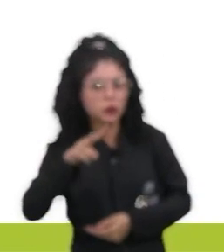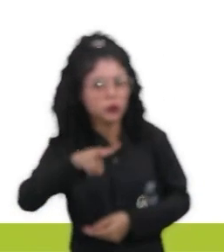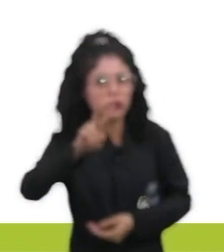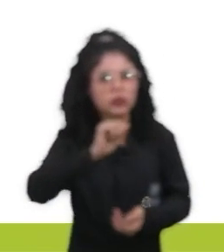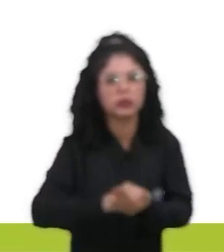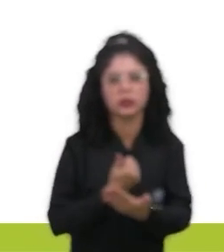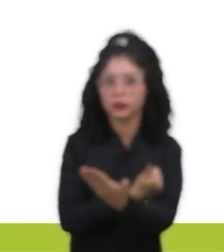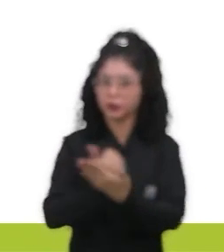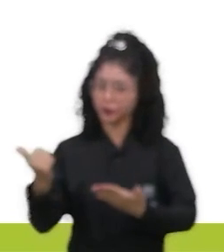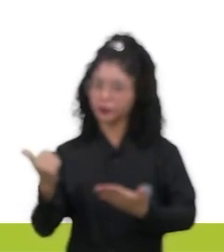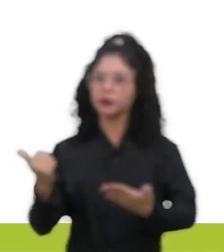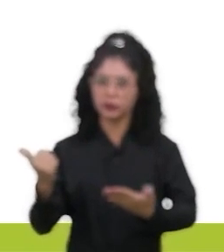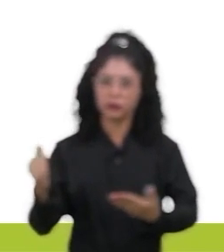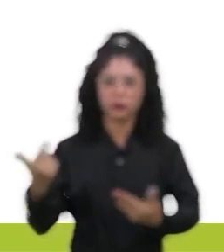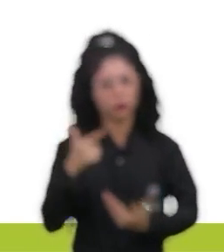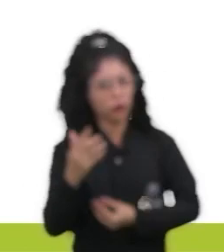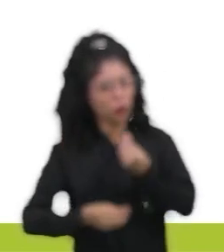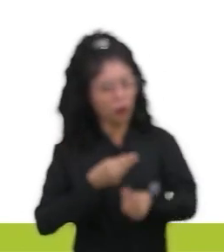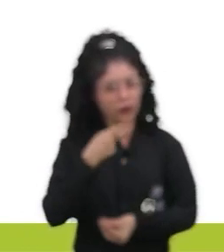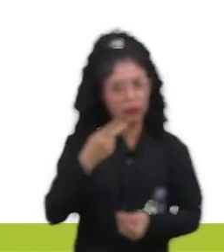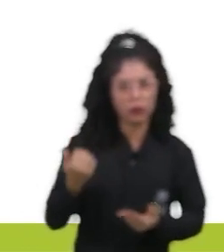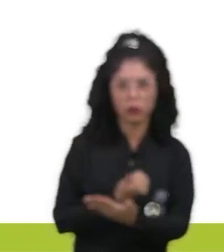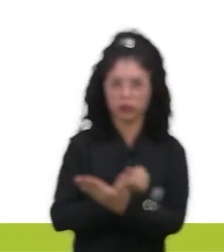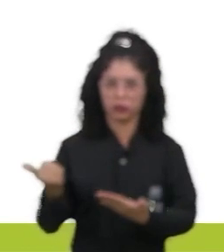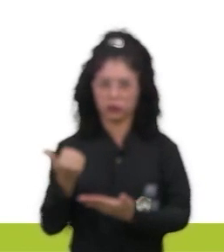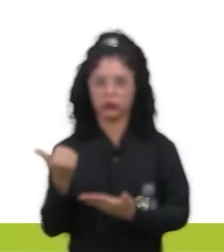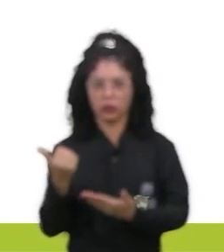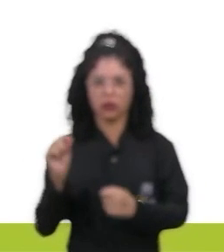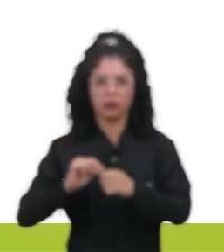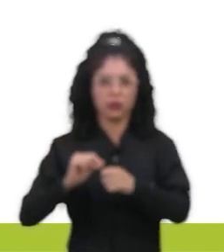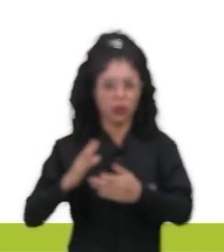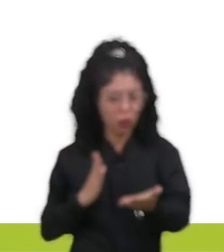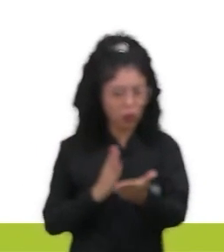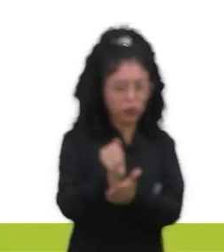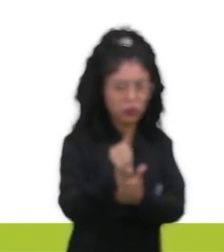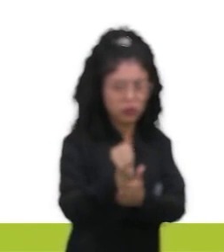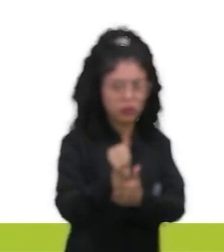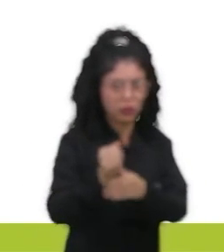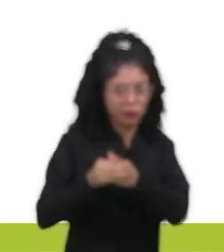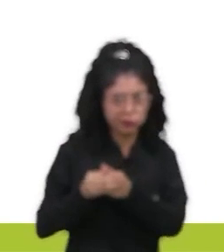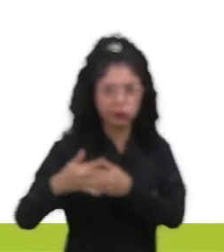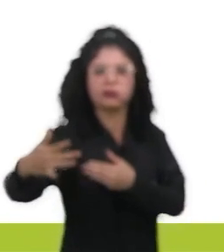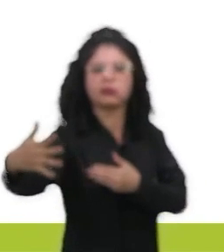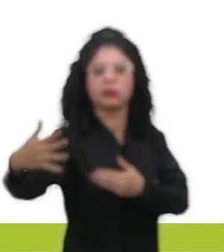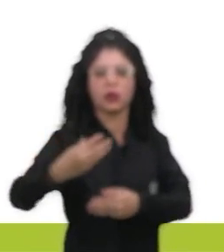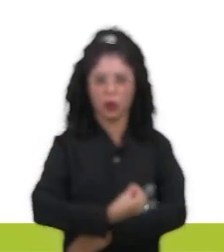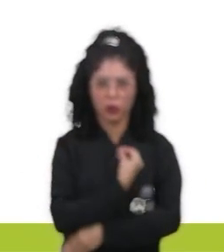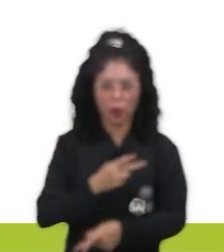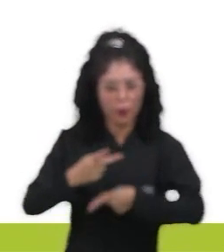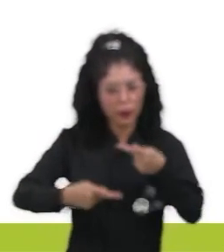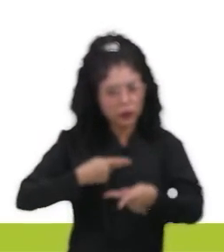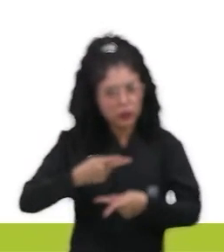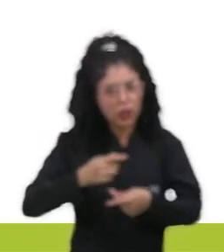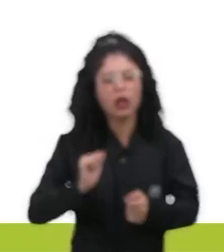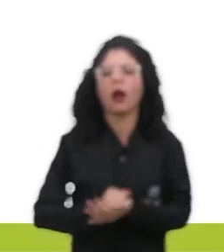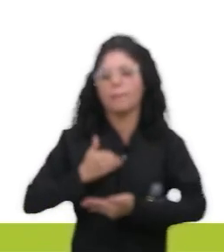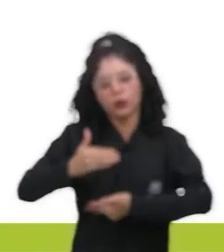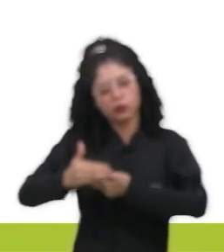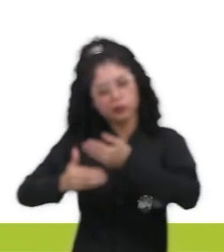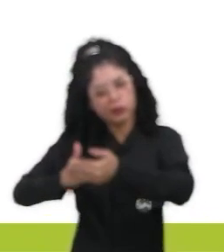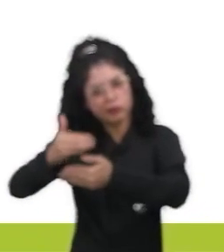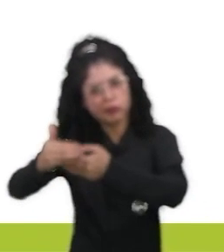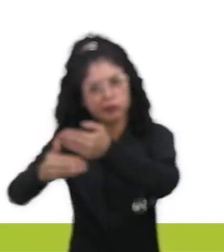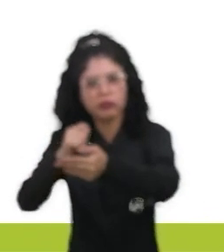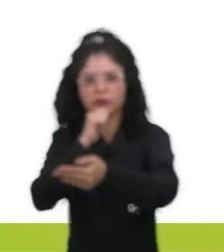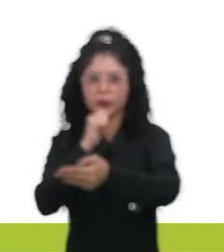uma ação galera não adianta falar que uma ação ela vai você fazer alcançar um projeto de vida ele é um processo né E esse